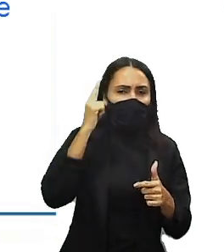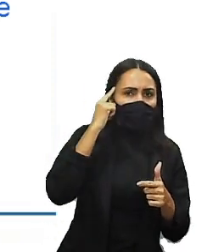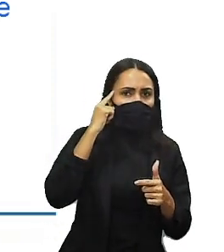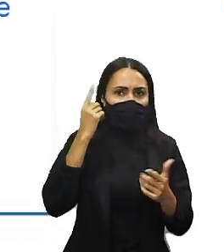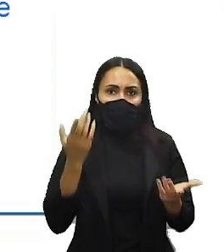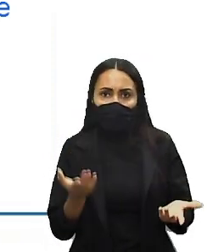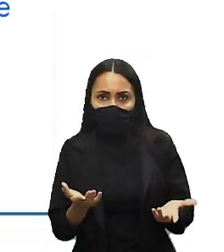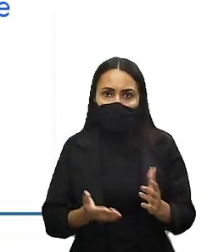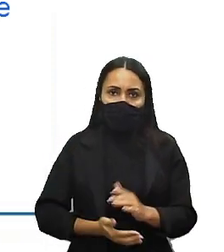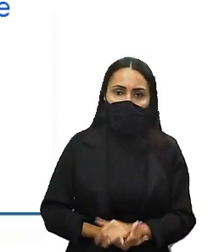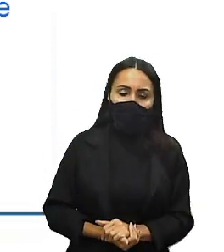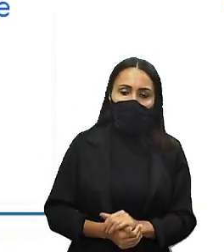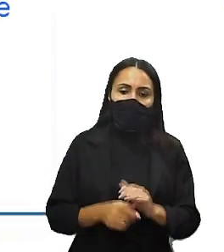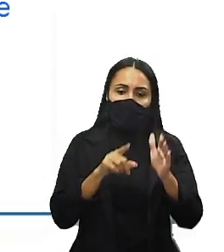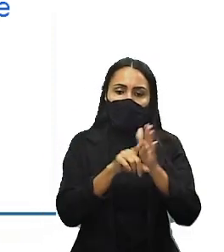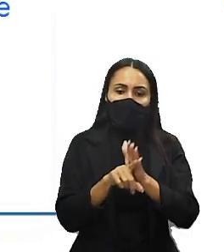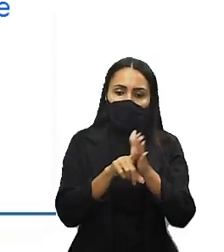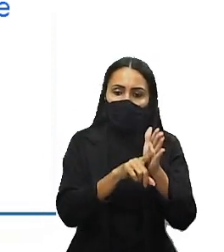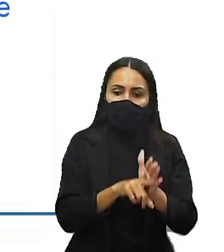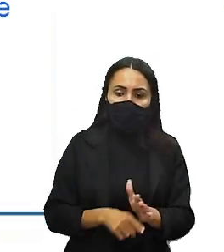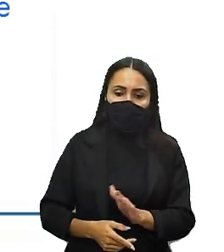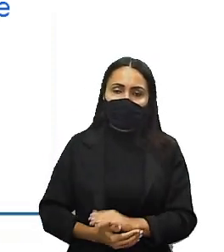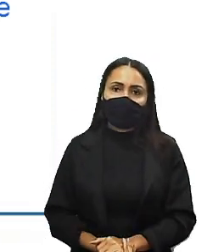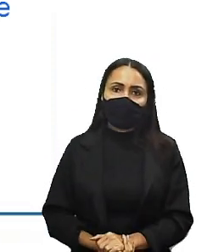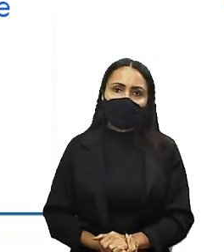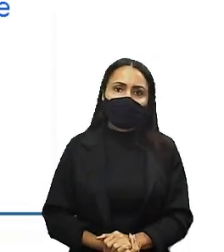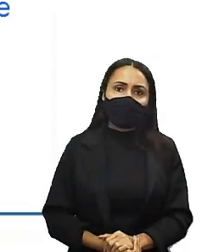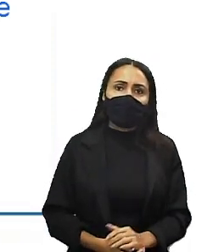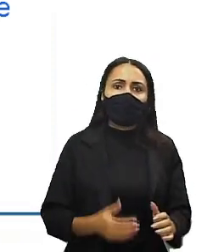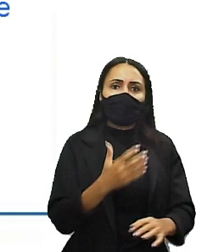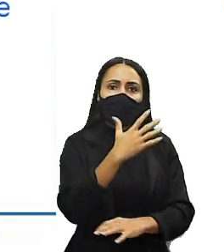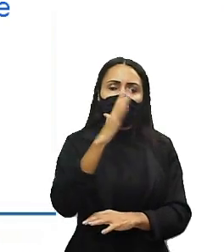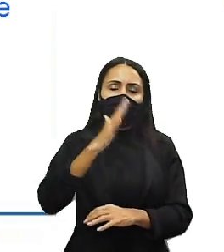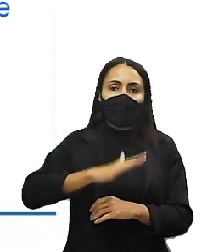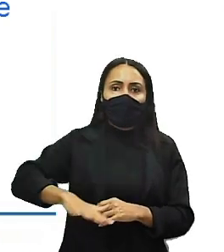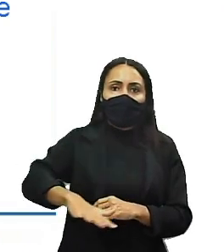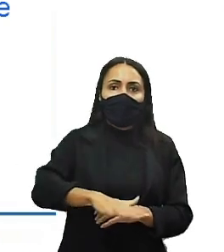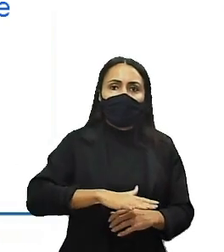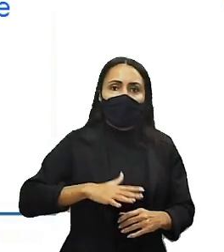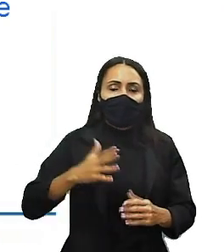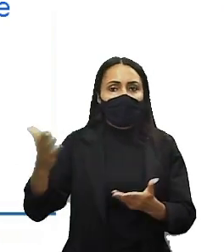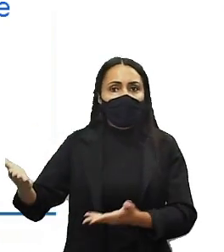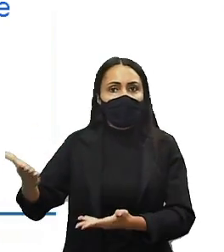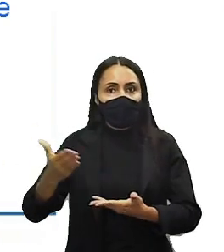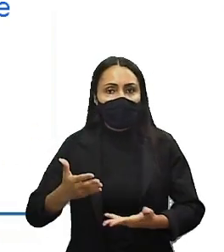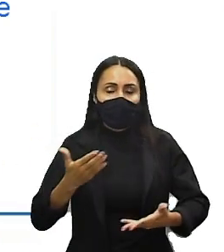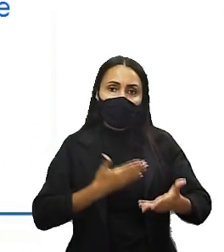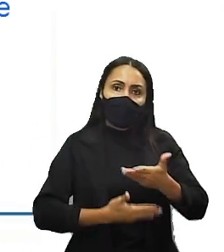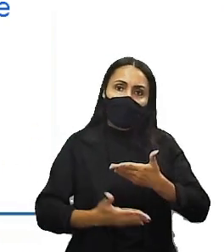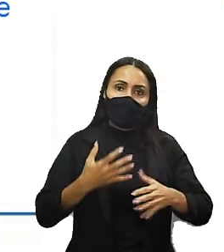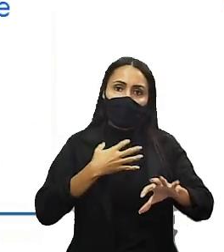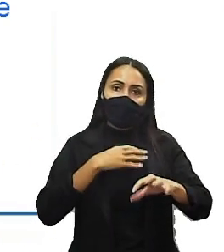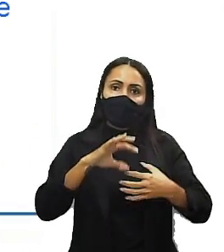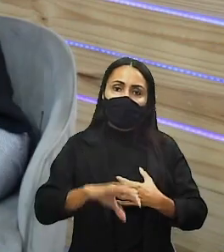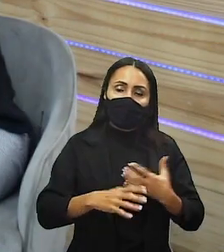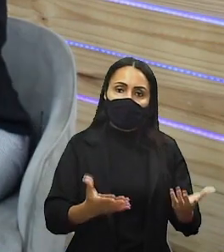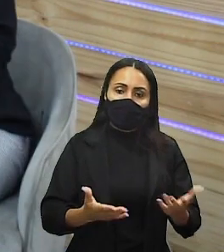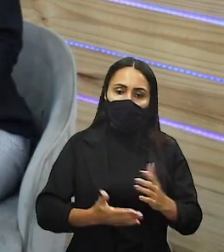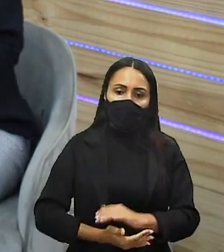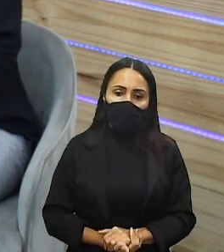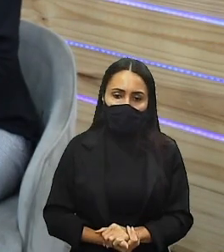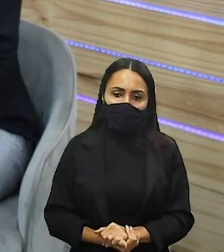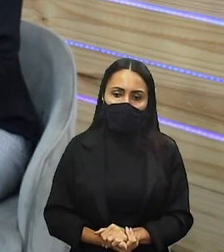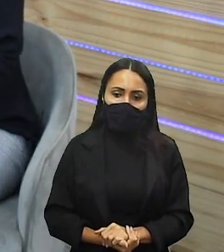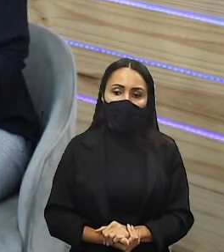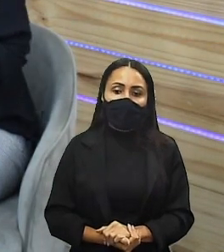das pesquisas que ele faz. O ambiente é convidativo para a relação de empatia. O Mário aqui falou, o ambiente de biblioteca